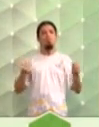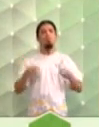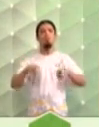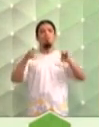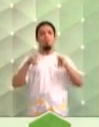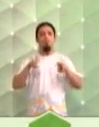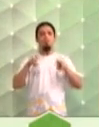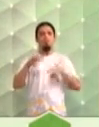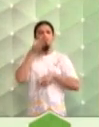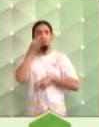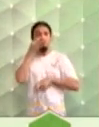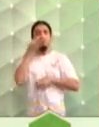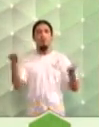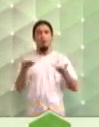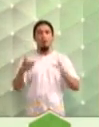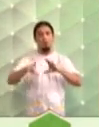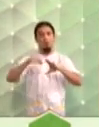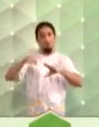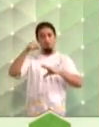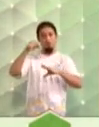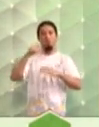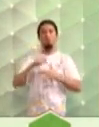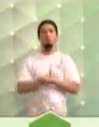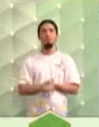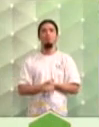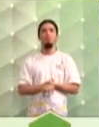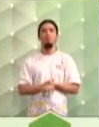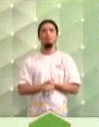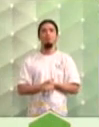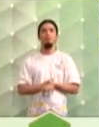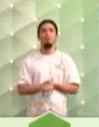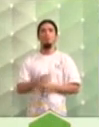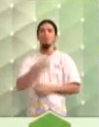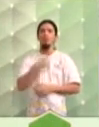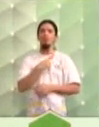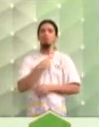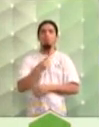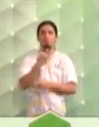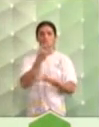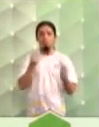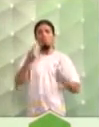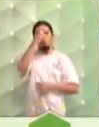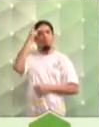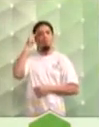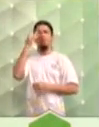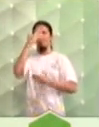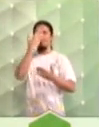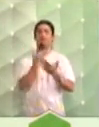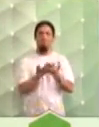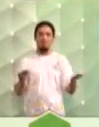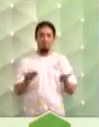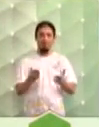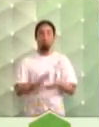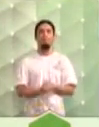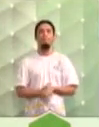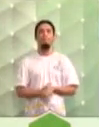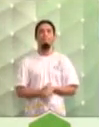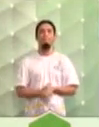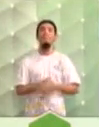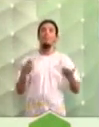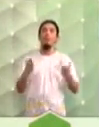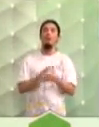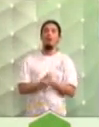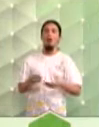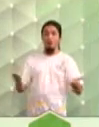esse sorteio. Maior credibilidade que isso não existe. Não tem, realmente. É verdade. Só pela TV em Tempo mesmo. Vamos lá, você que é do outro lado, a